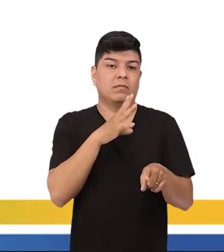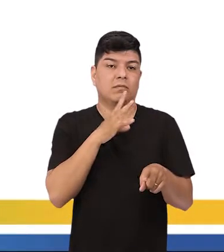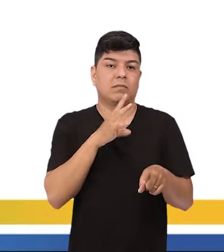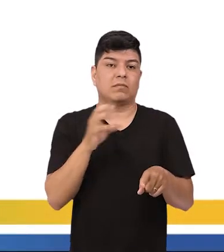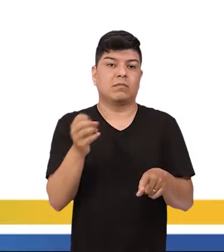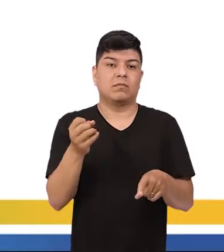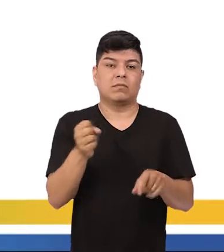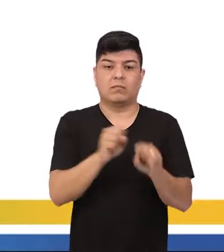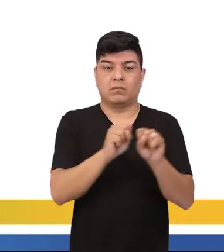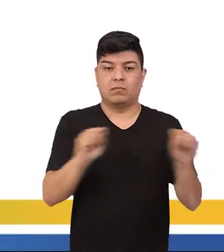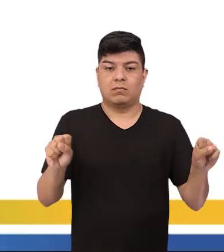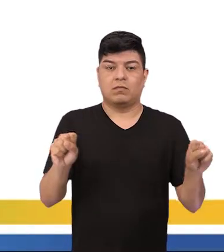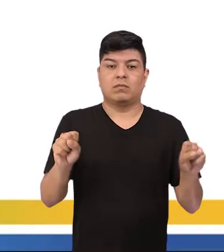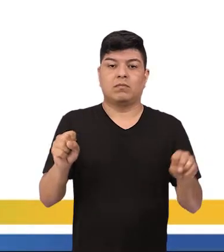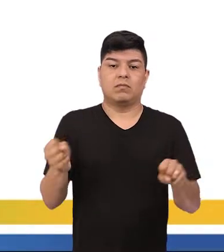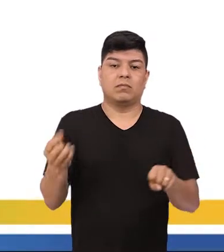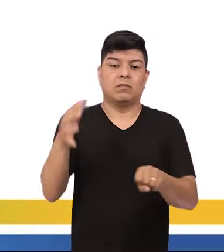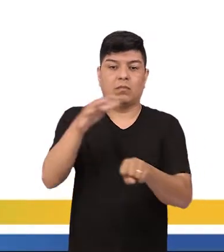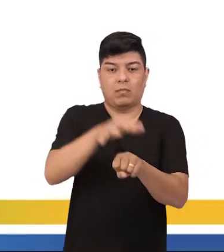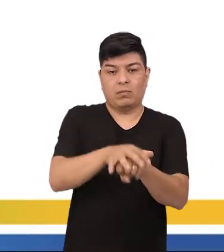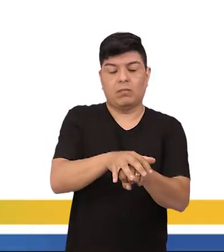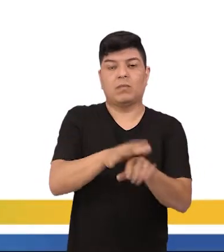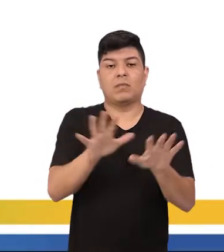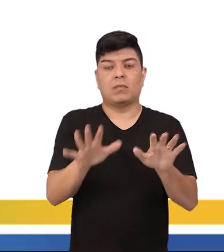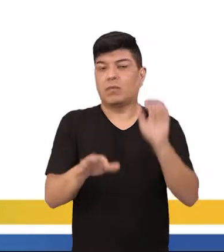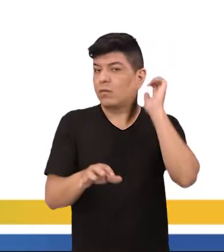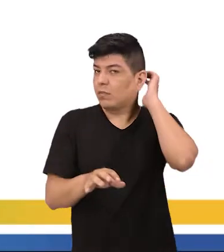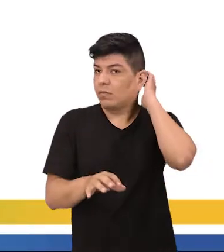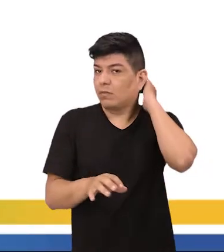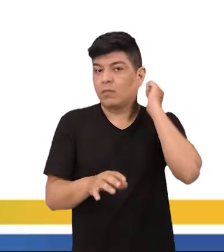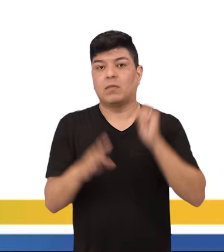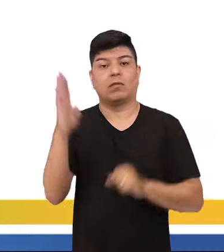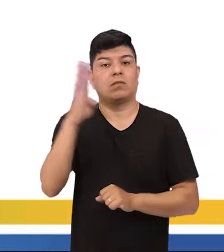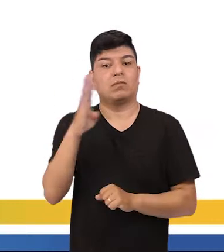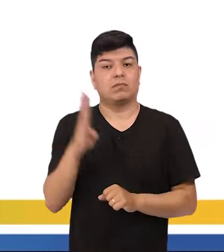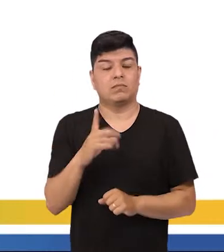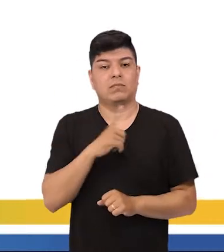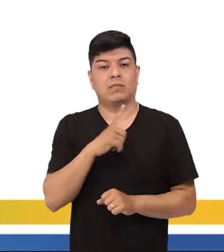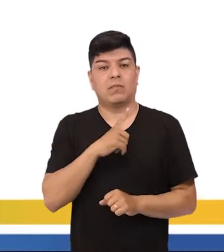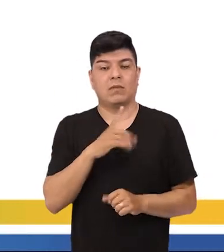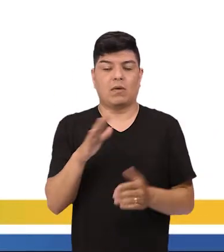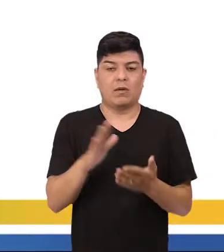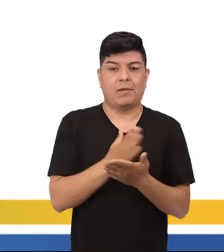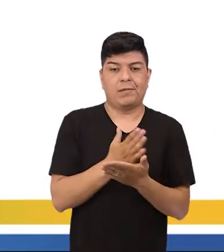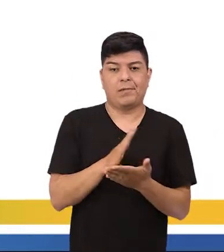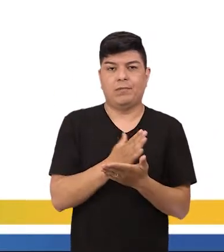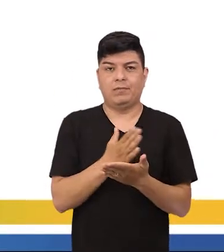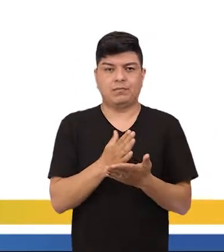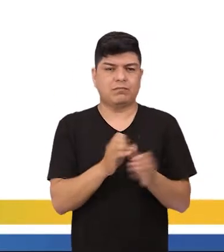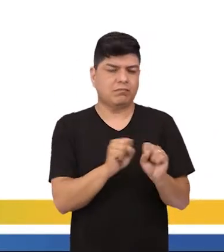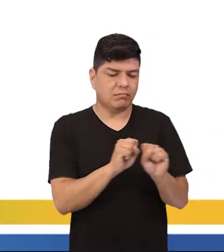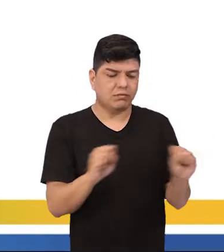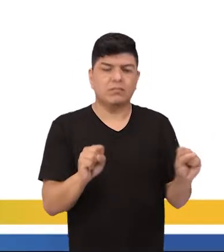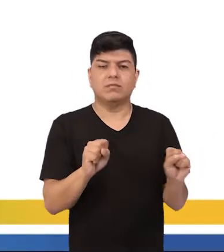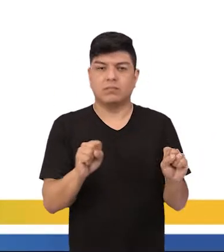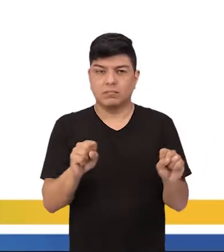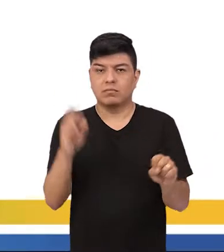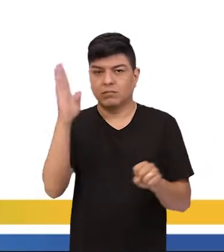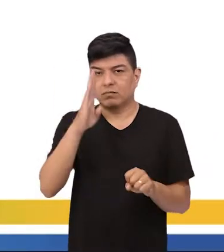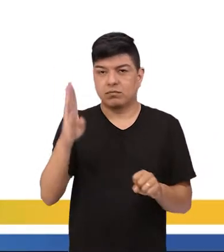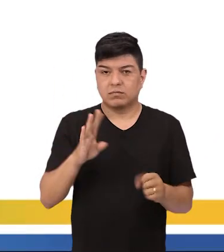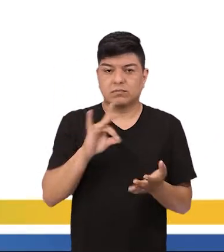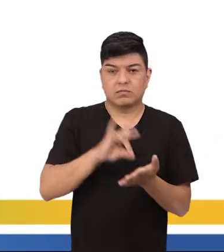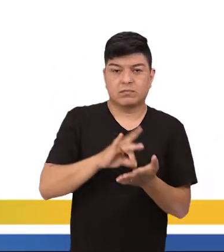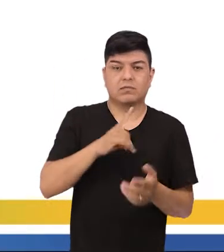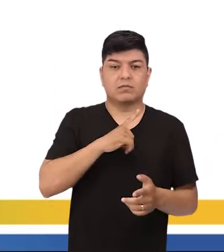antigo sistema colonial, né? Muito se diz, o Brasil ainda tem assim traços desse sistema colonial brasileiro. De